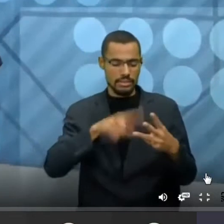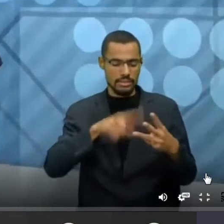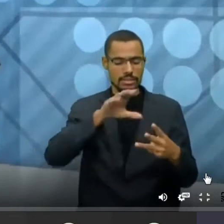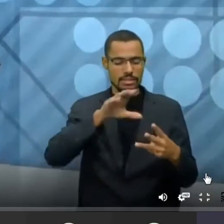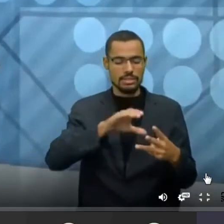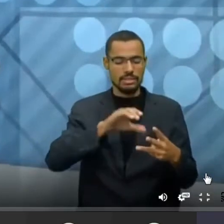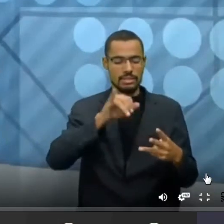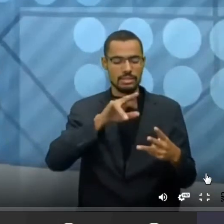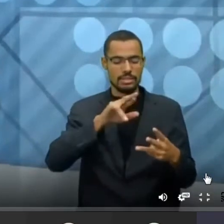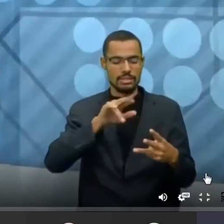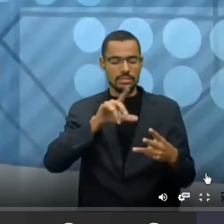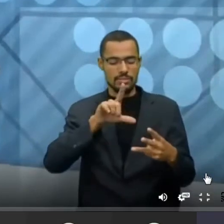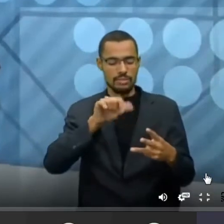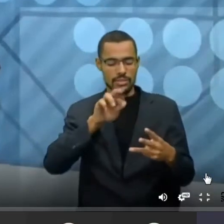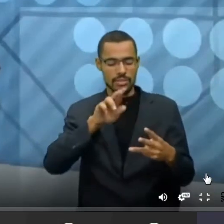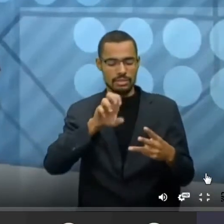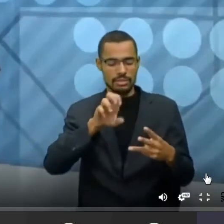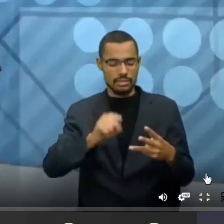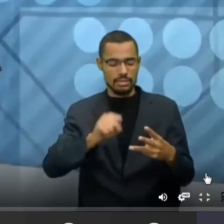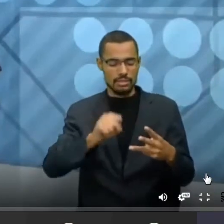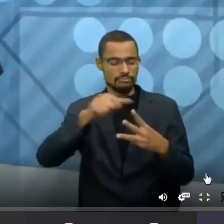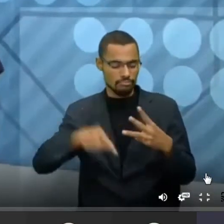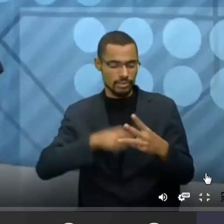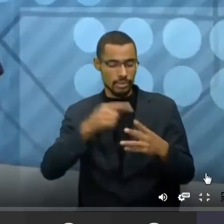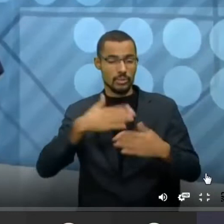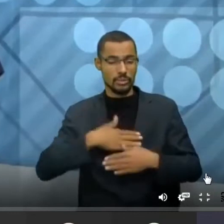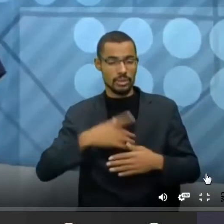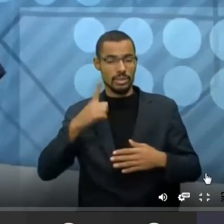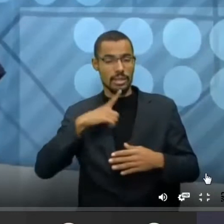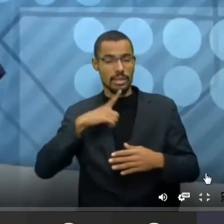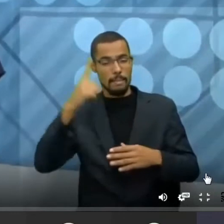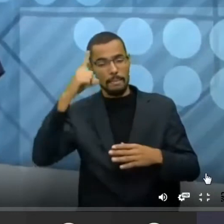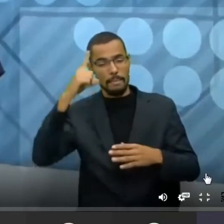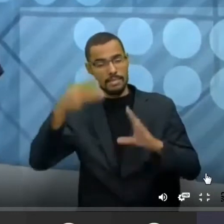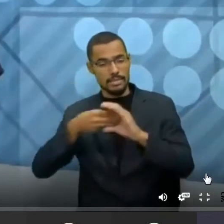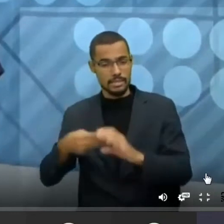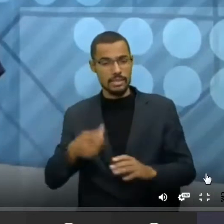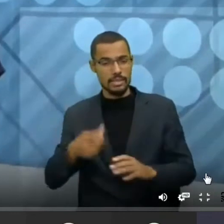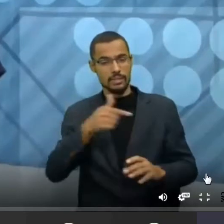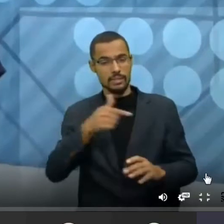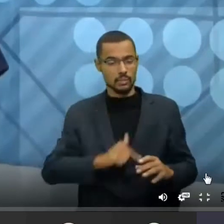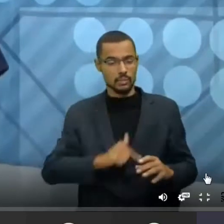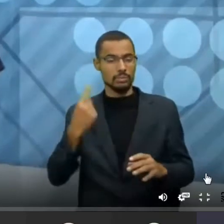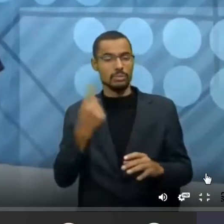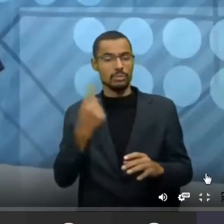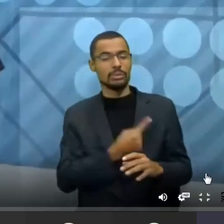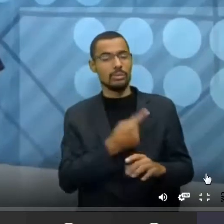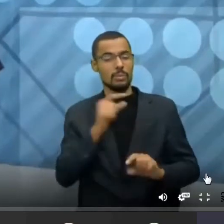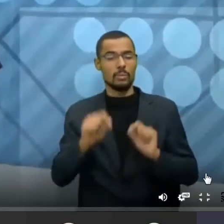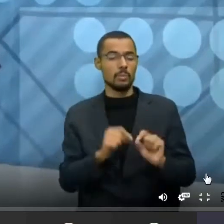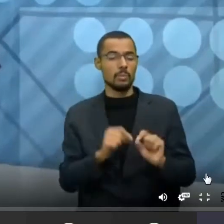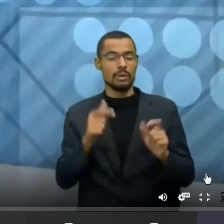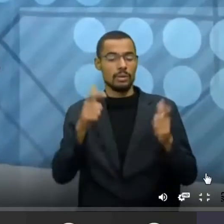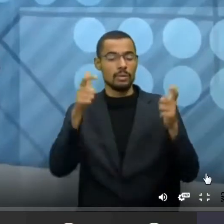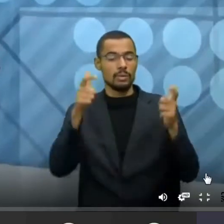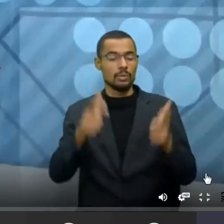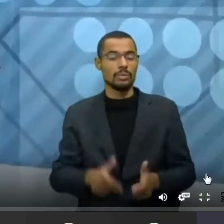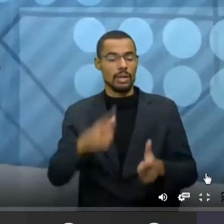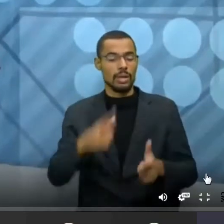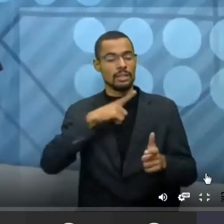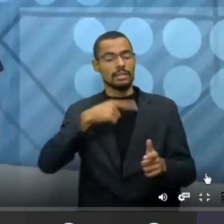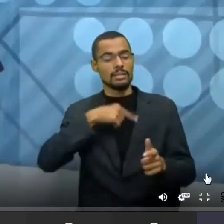são diferentes que nós vamos ver na parte anatômica. Então, nossa célula da nossa lâmina de estômago, então, nós vamos ver essa região